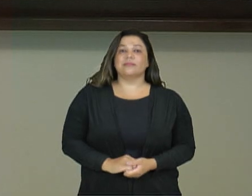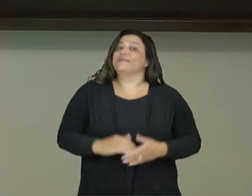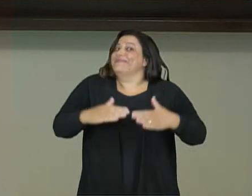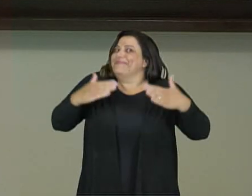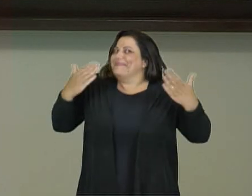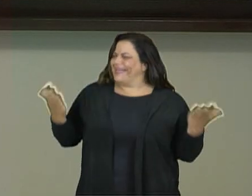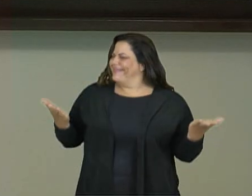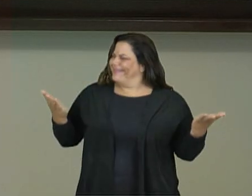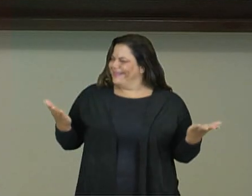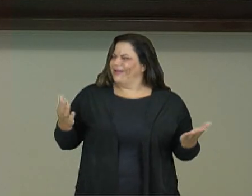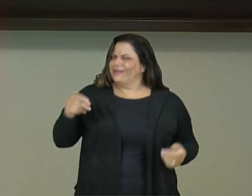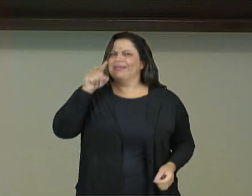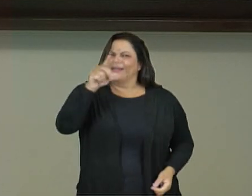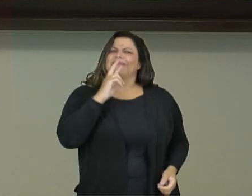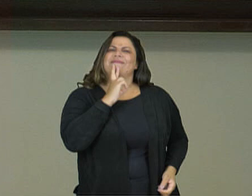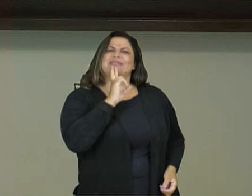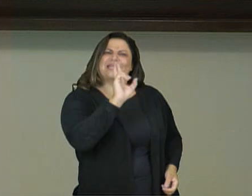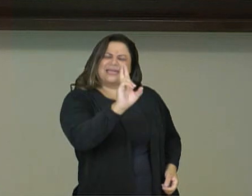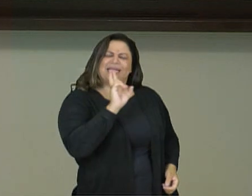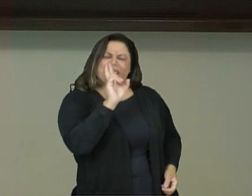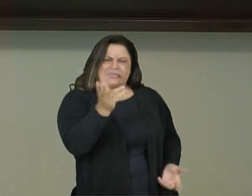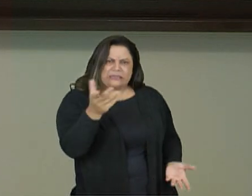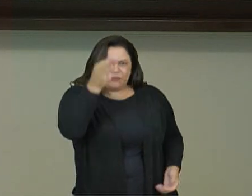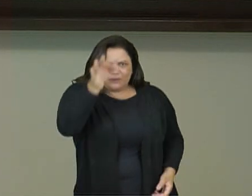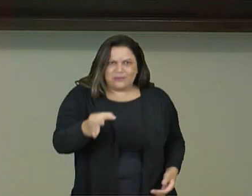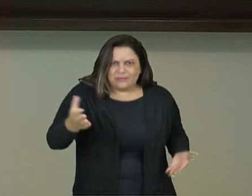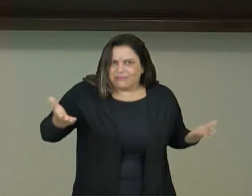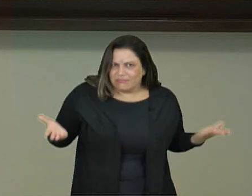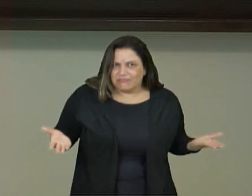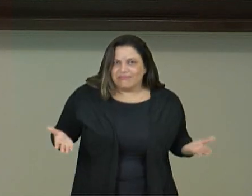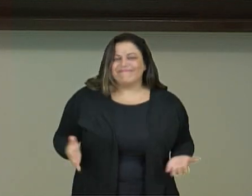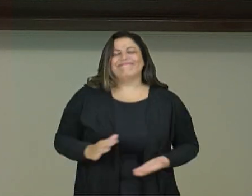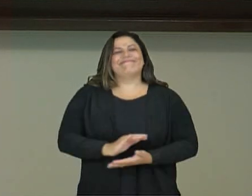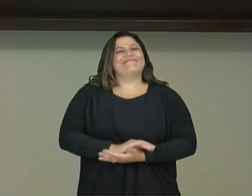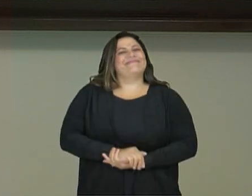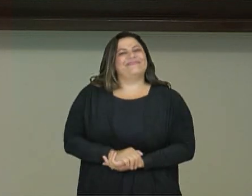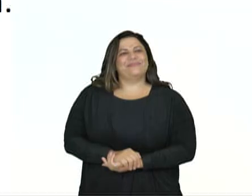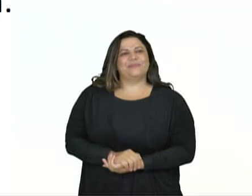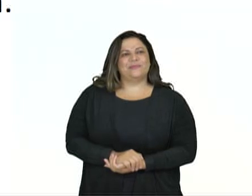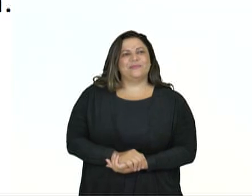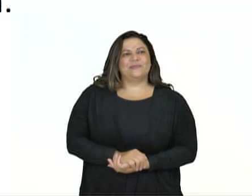Então, será que você respondeu corretamente?